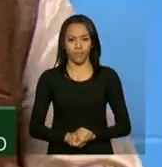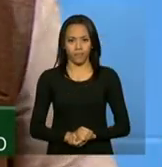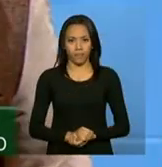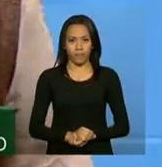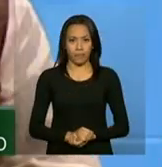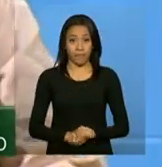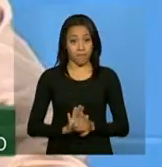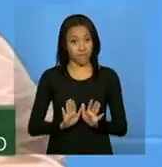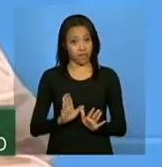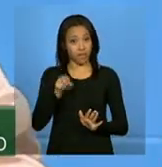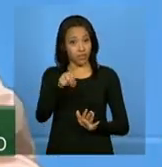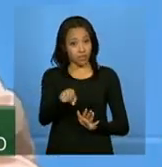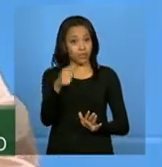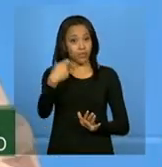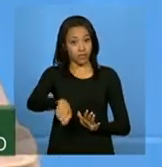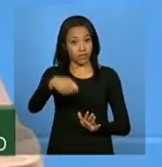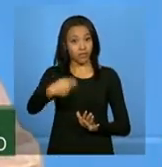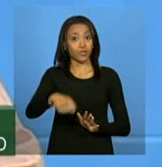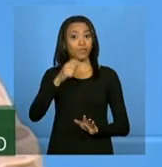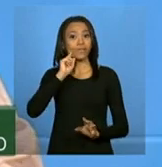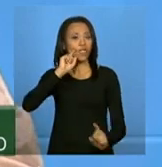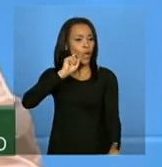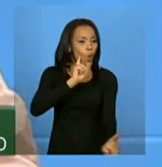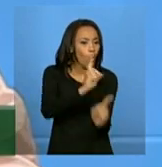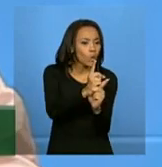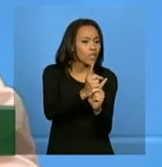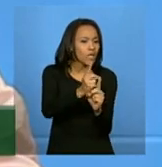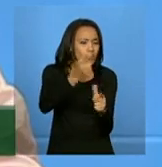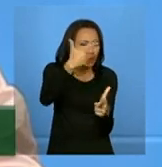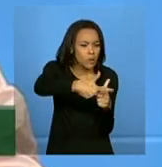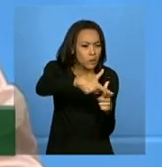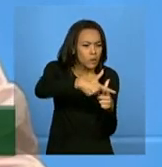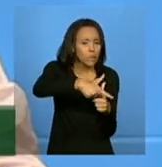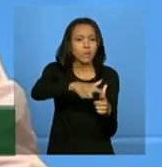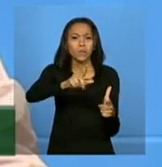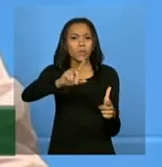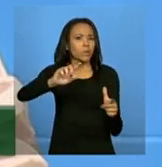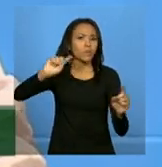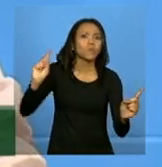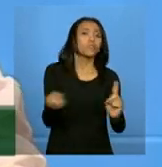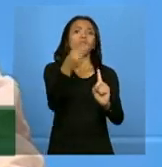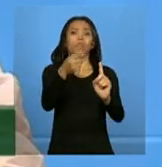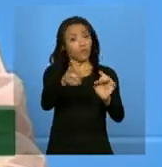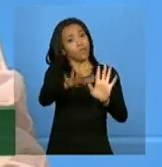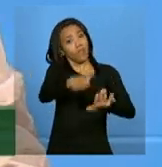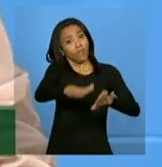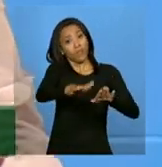E para isso precisamos identificar os desafios existentes, ou talvez os futuros também.